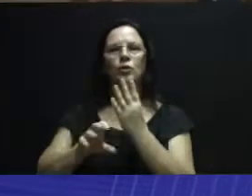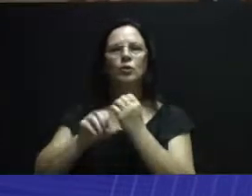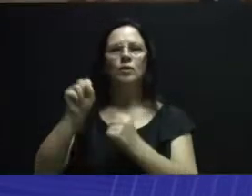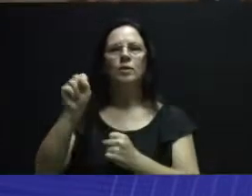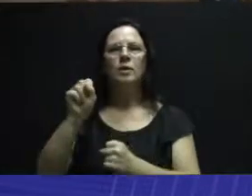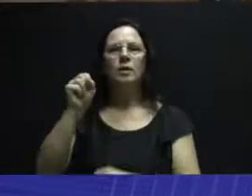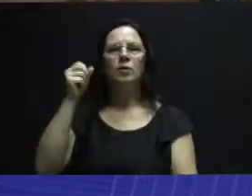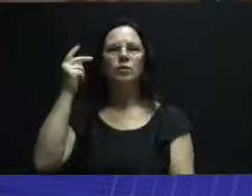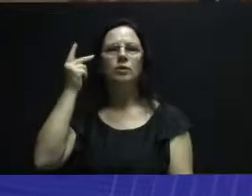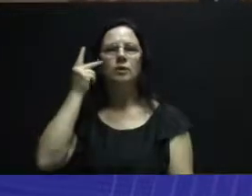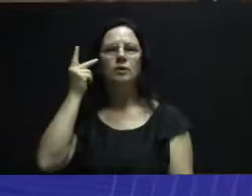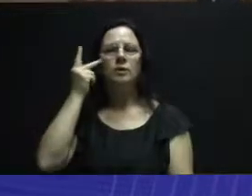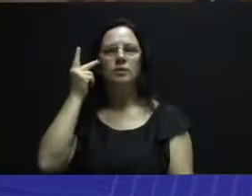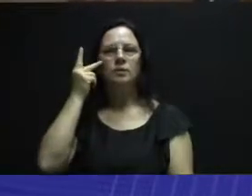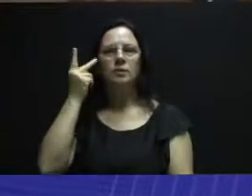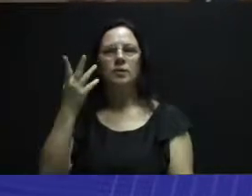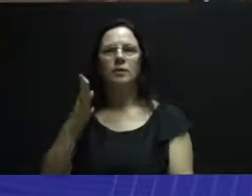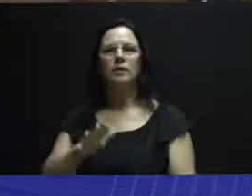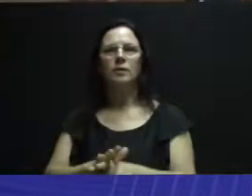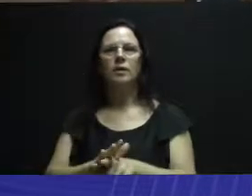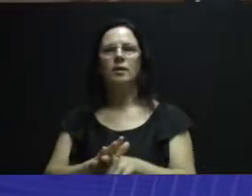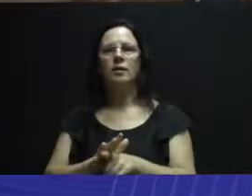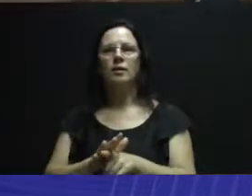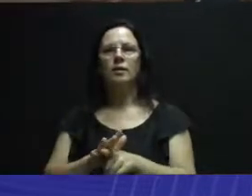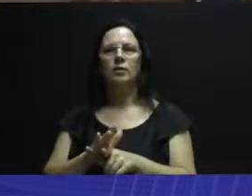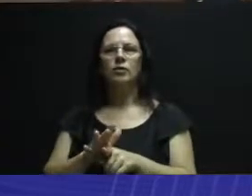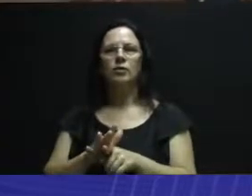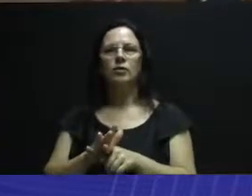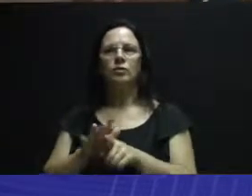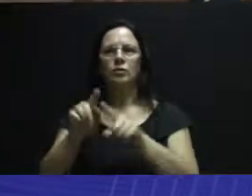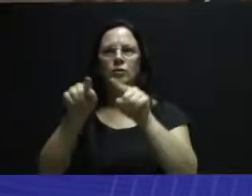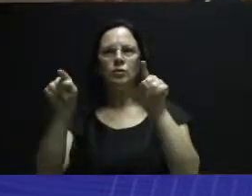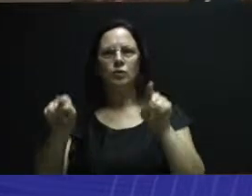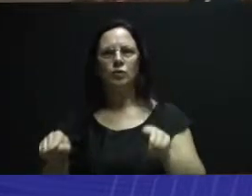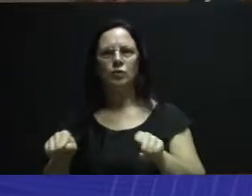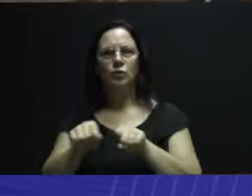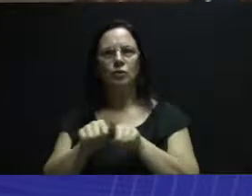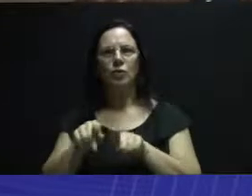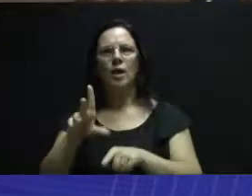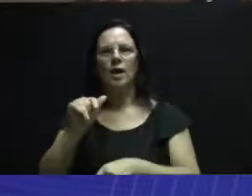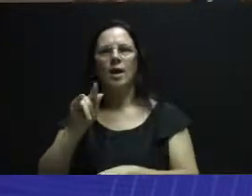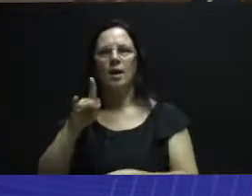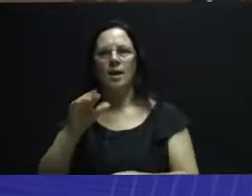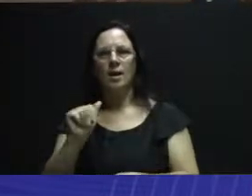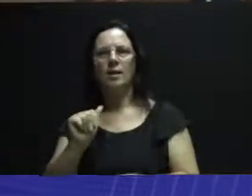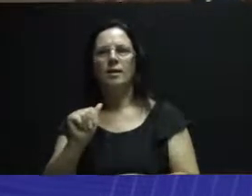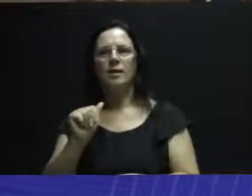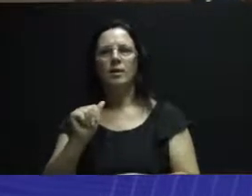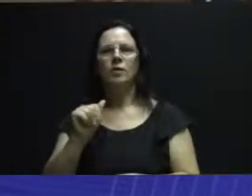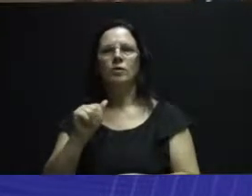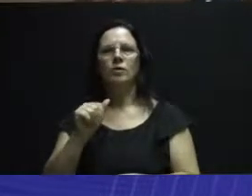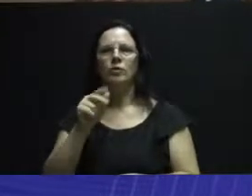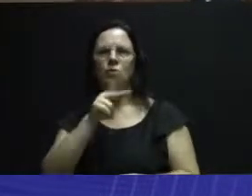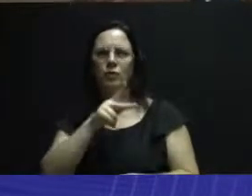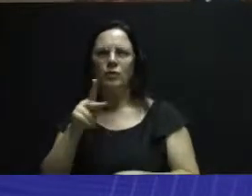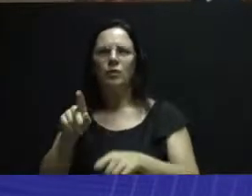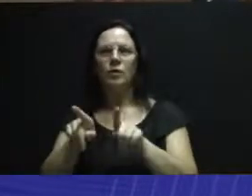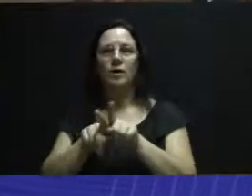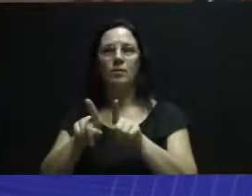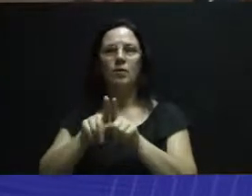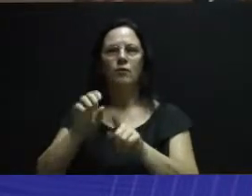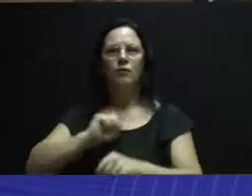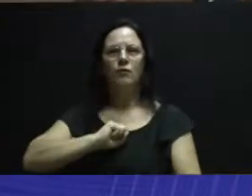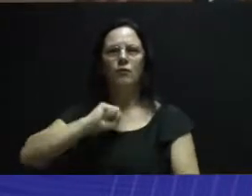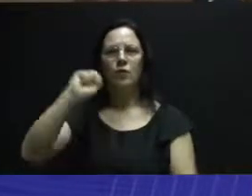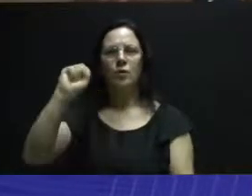Divisão passou a fazer parte da galeria de conquistas do treinador. O educador físico também foi campeão